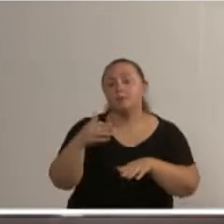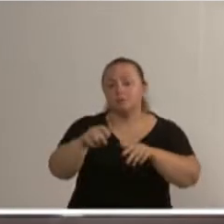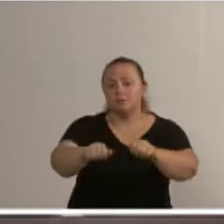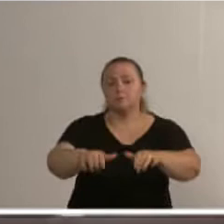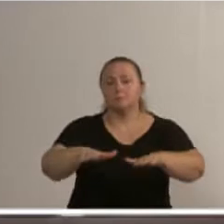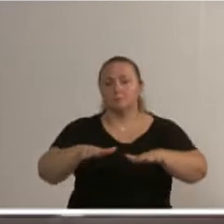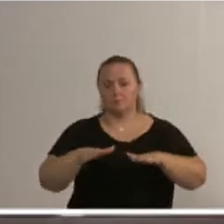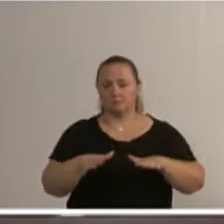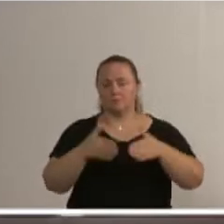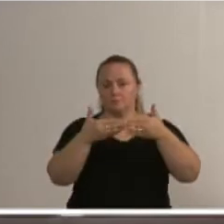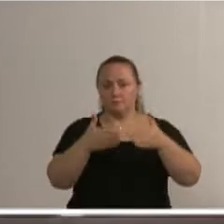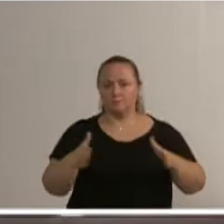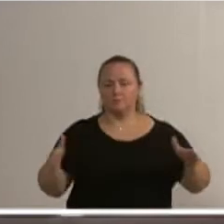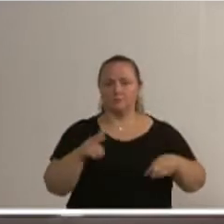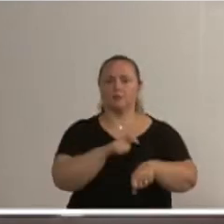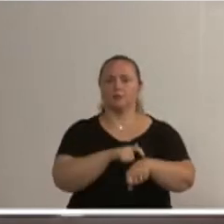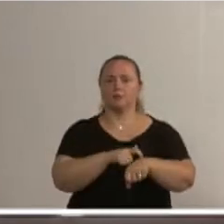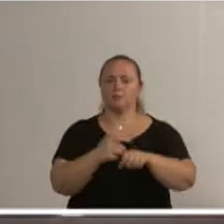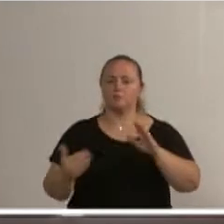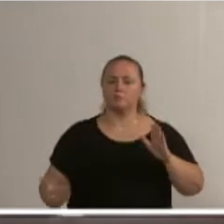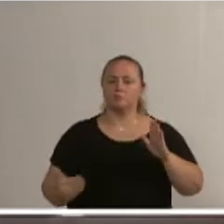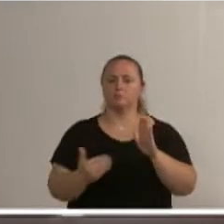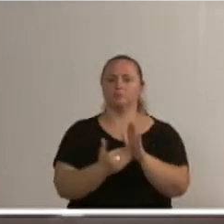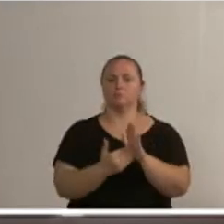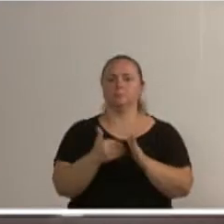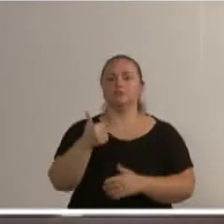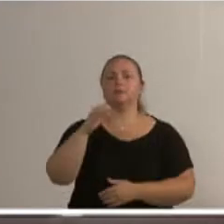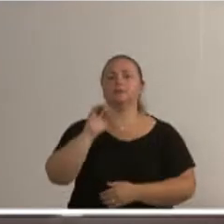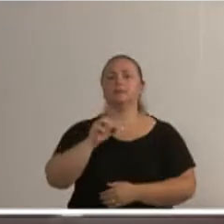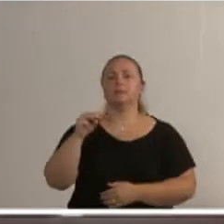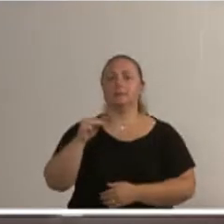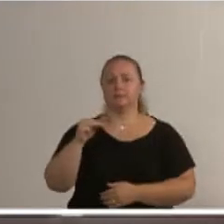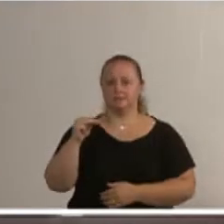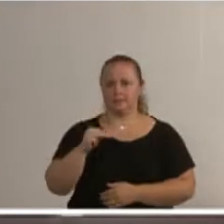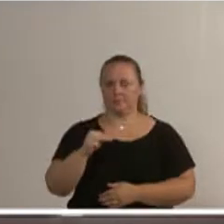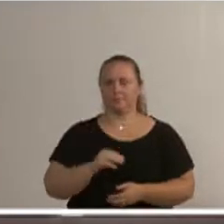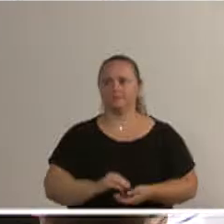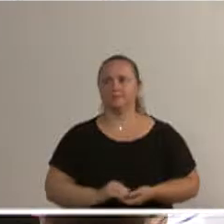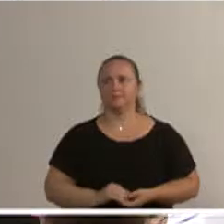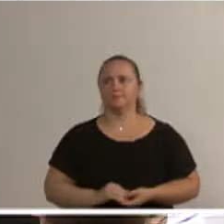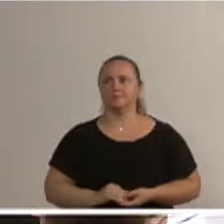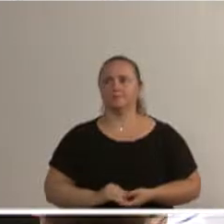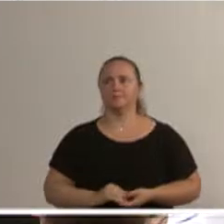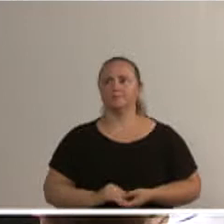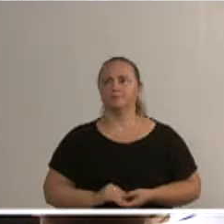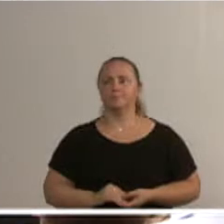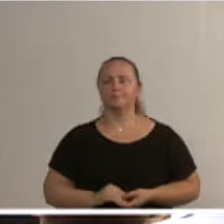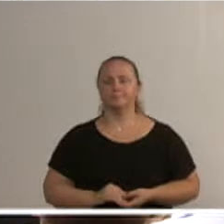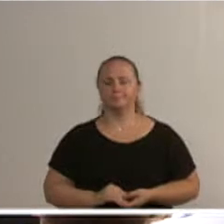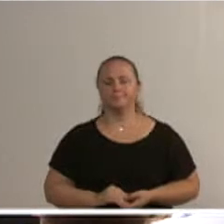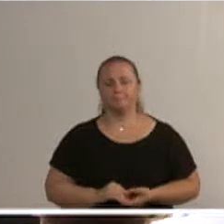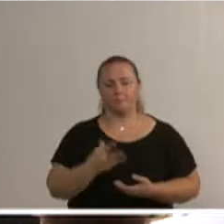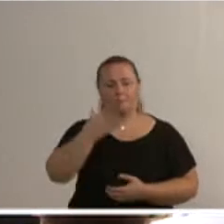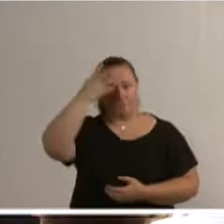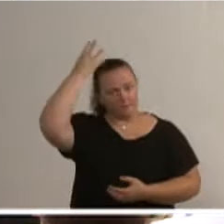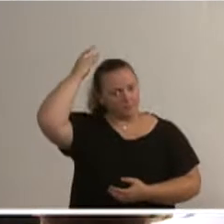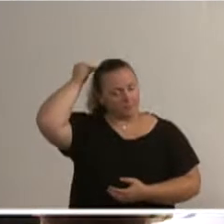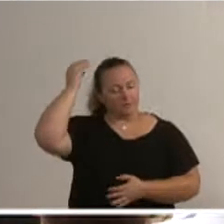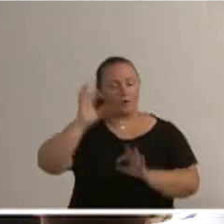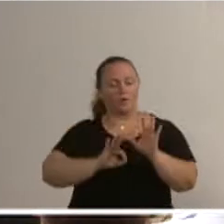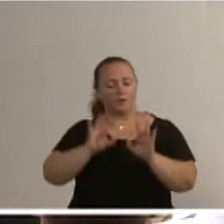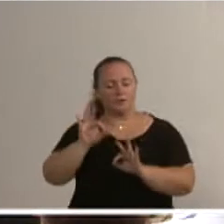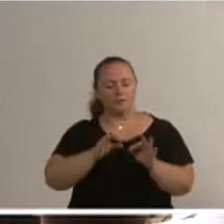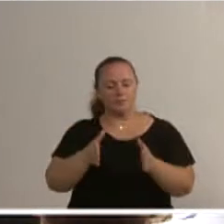um tempo de até 10 minutos. Então, eu vou estar passando os trabalhos para o vereador Matias, para que ele conduza e presida os trabalhos da